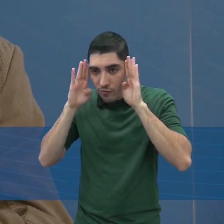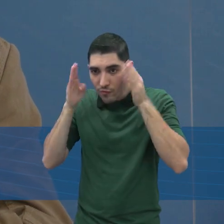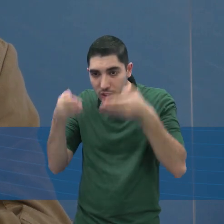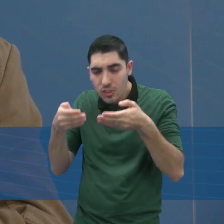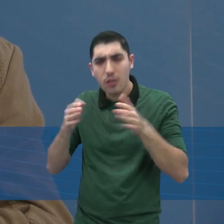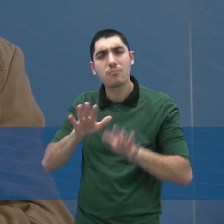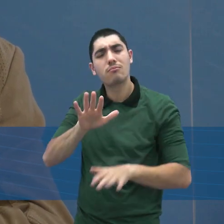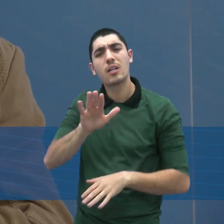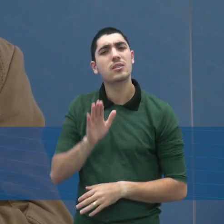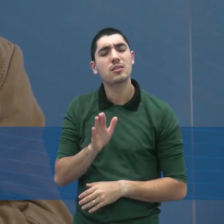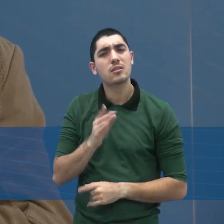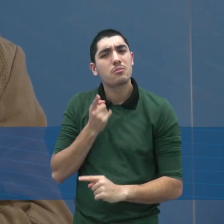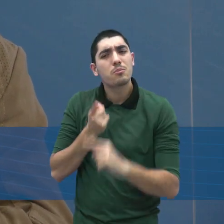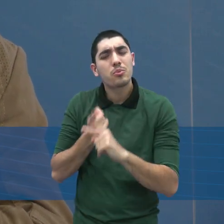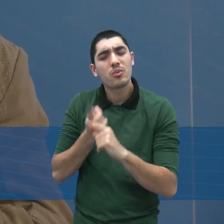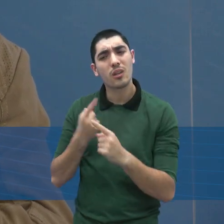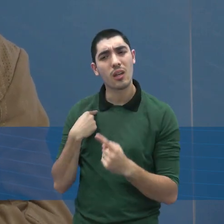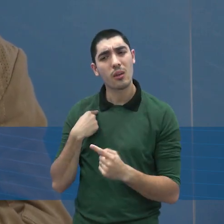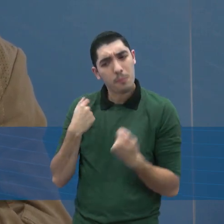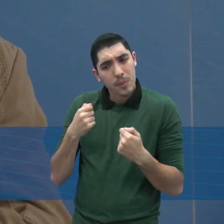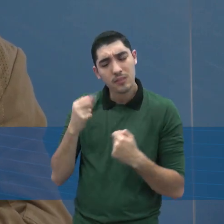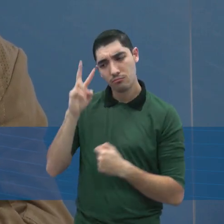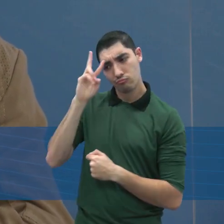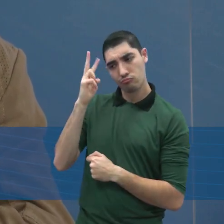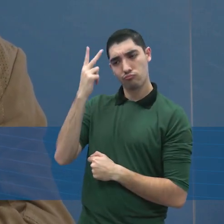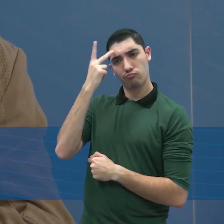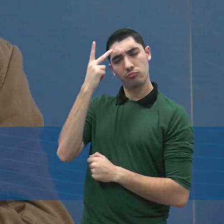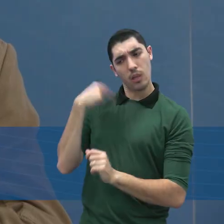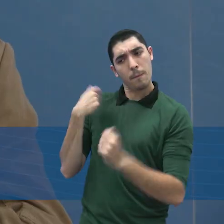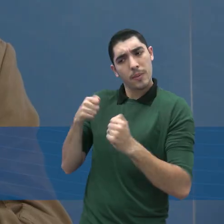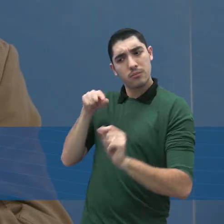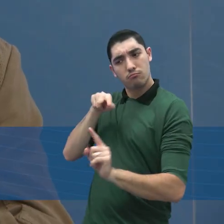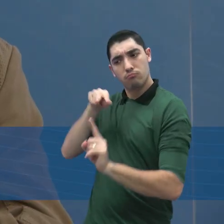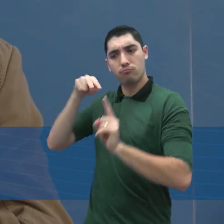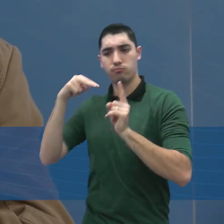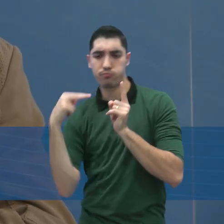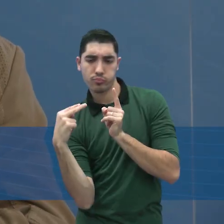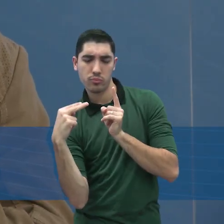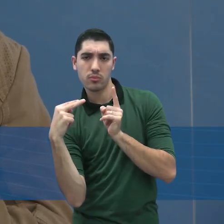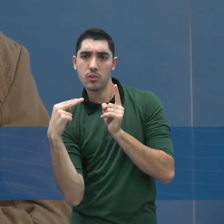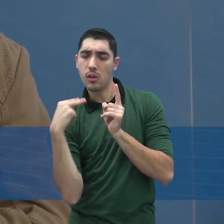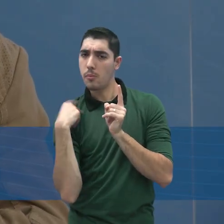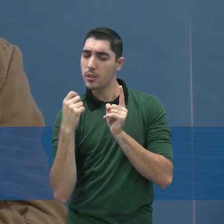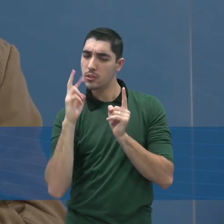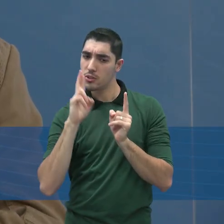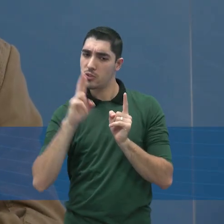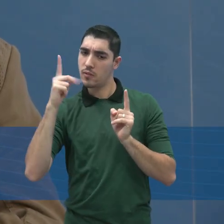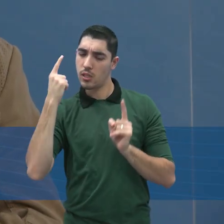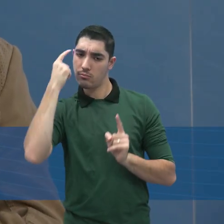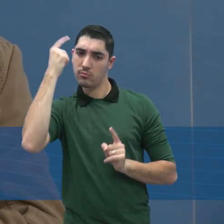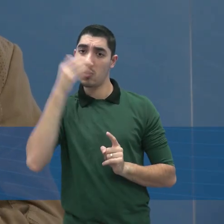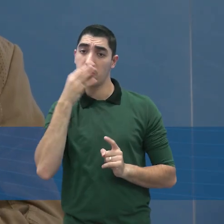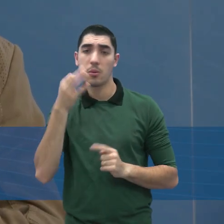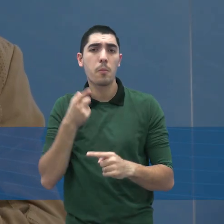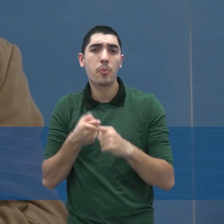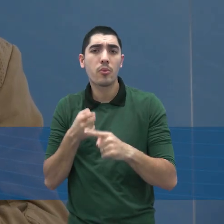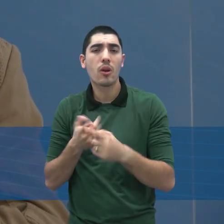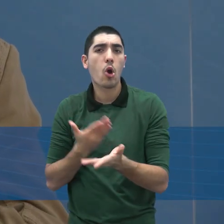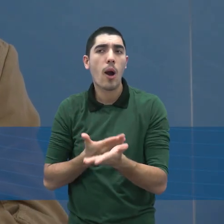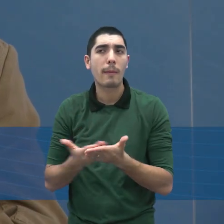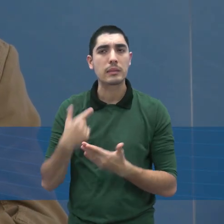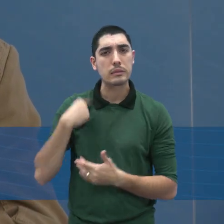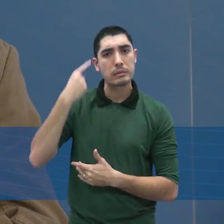difícil, questionar-se, colocar a dúvida ali como um princípio se torna um problema. Porque